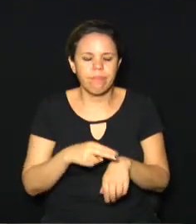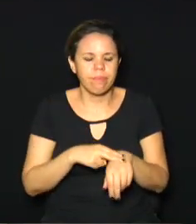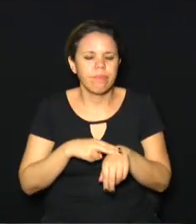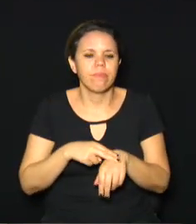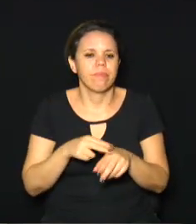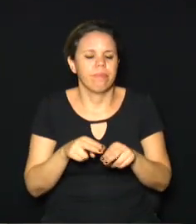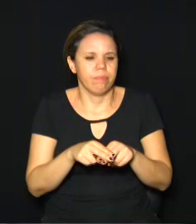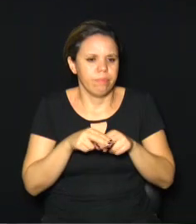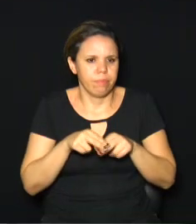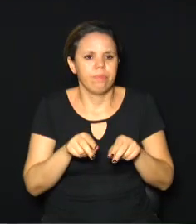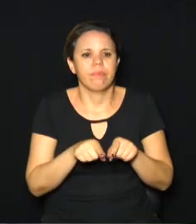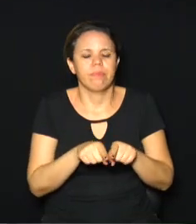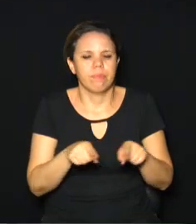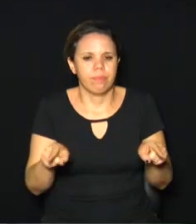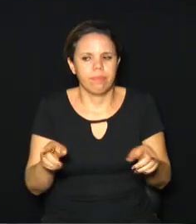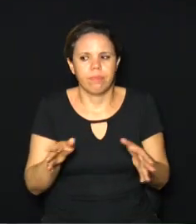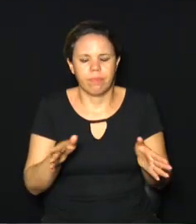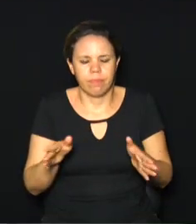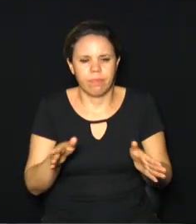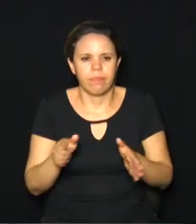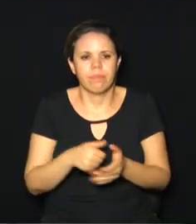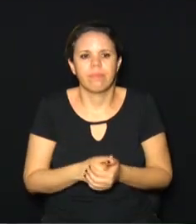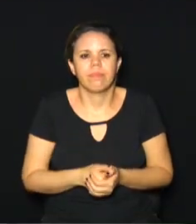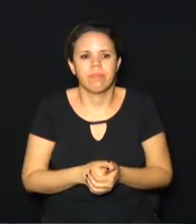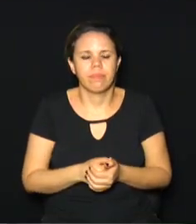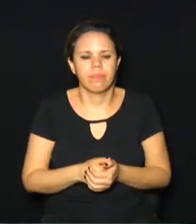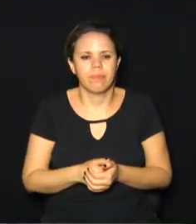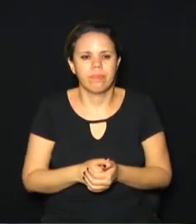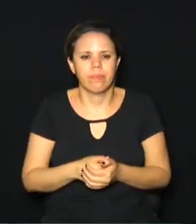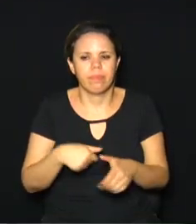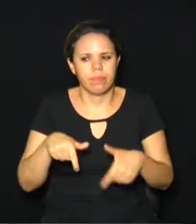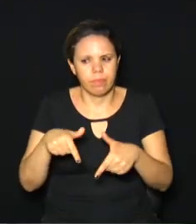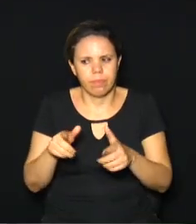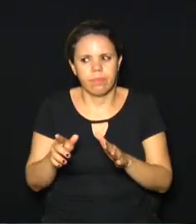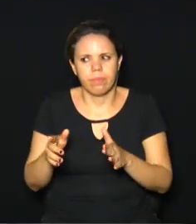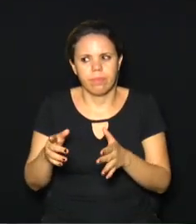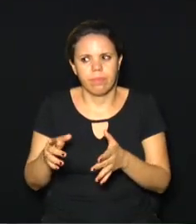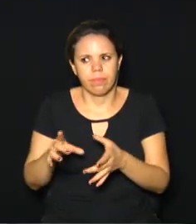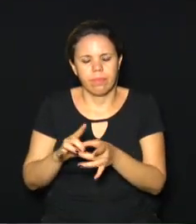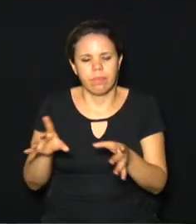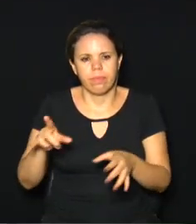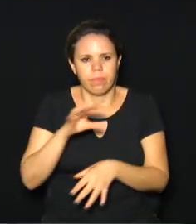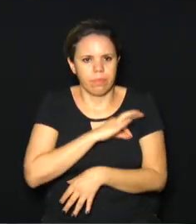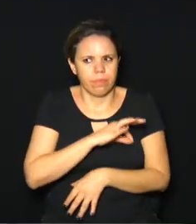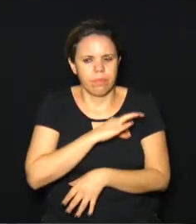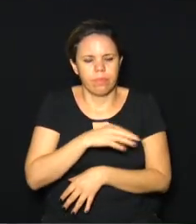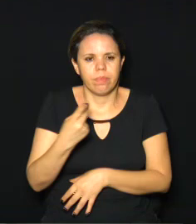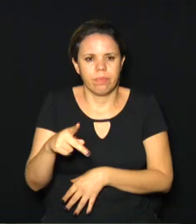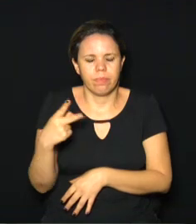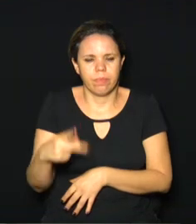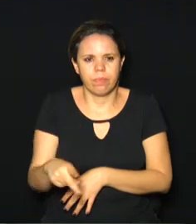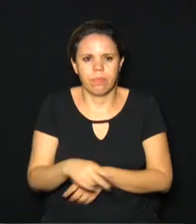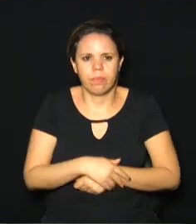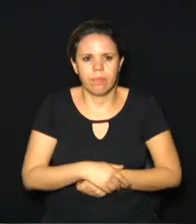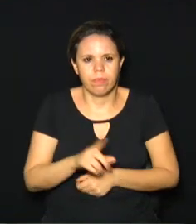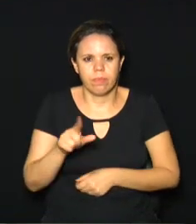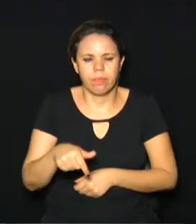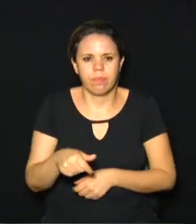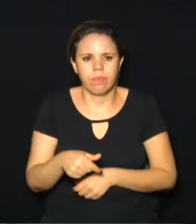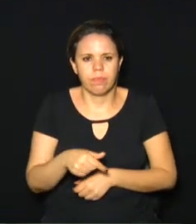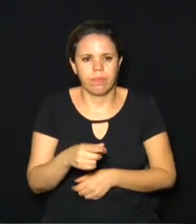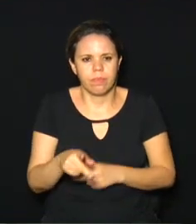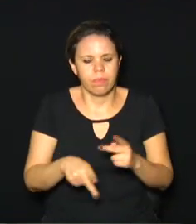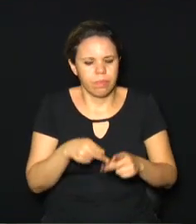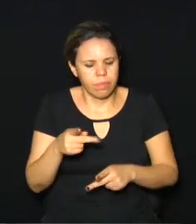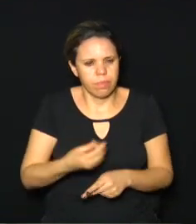né, das situações que são alheias à vontade do trabalhador, porque o salário, a remuneração é o sustento do